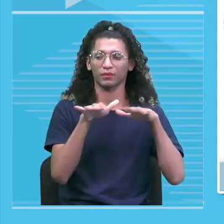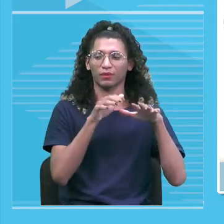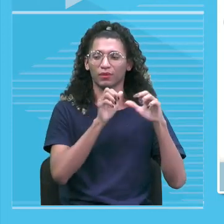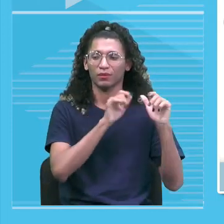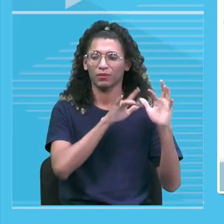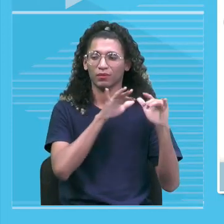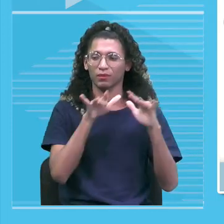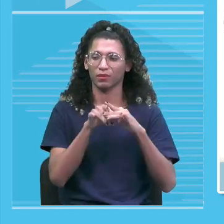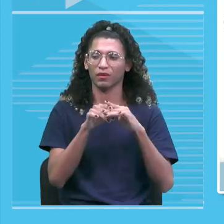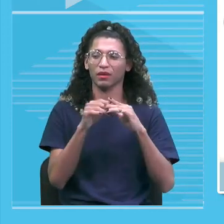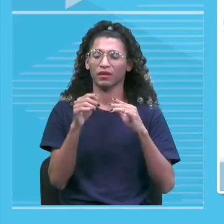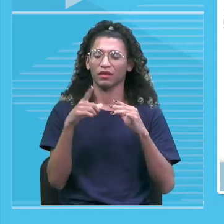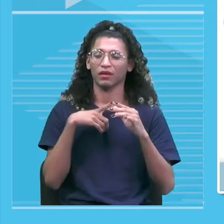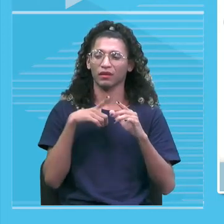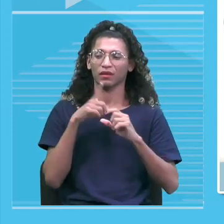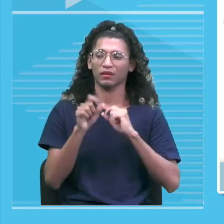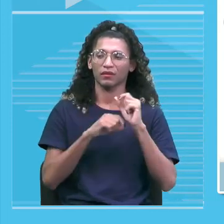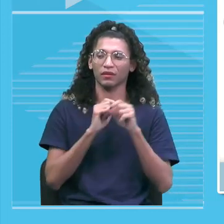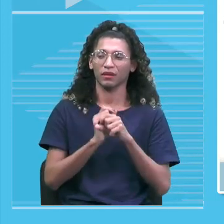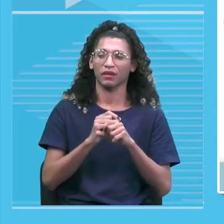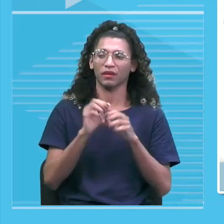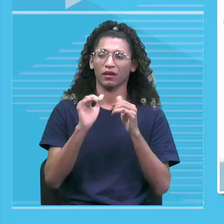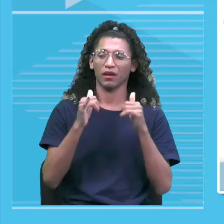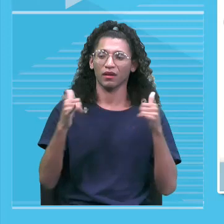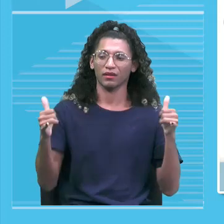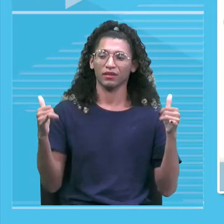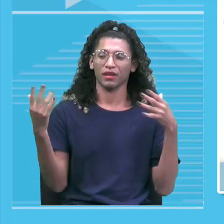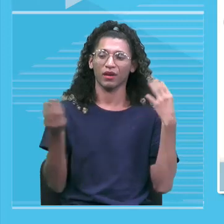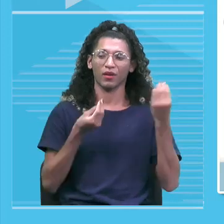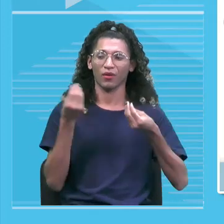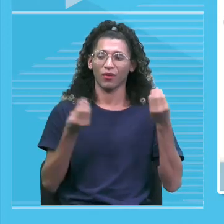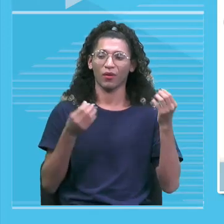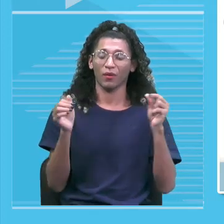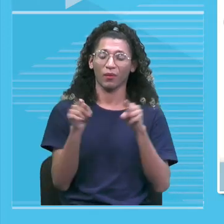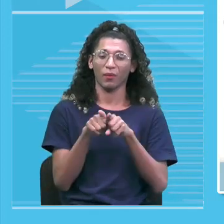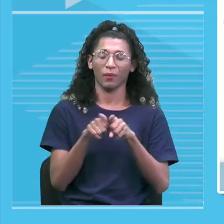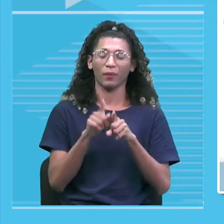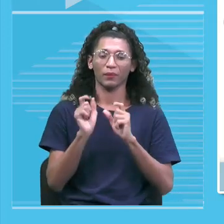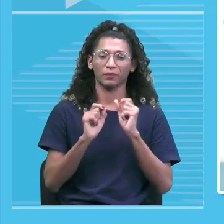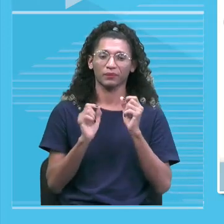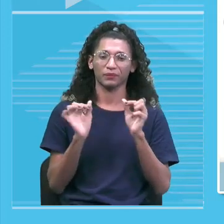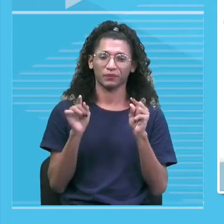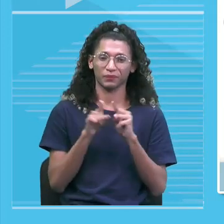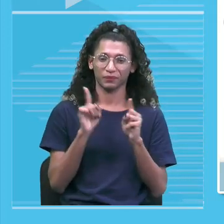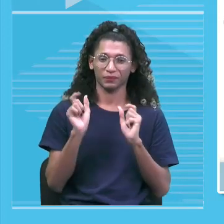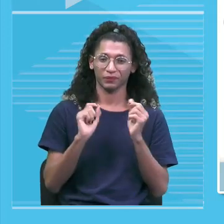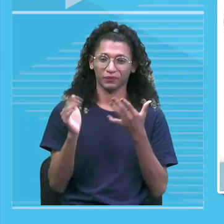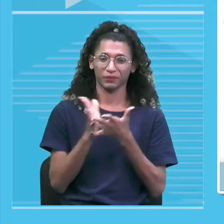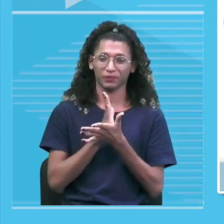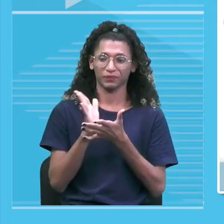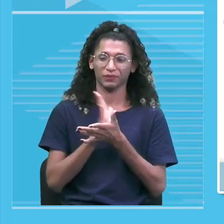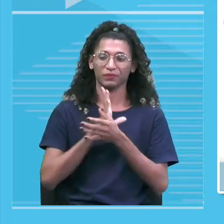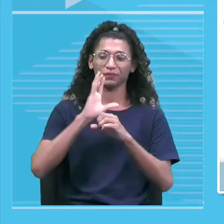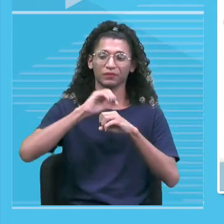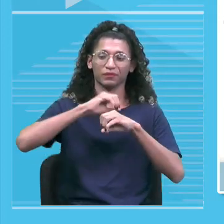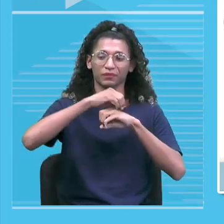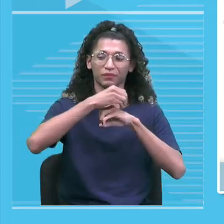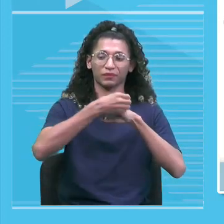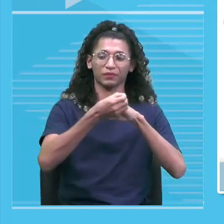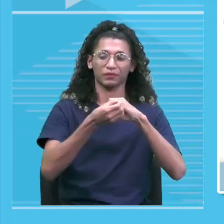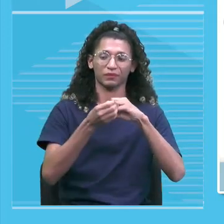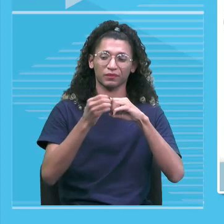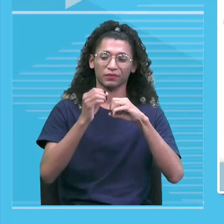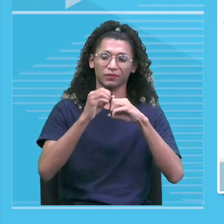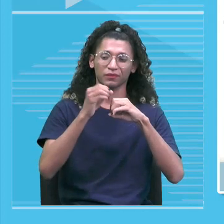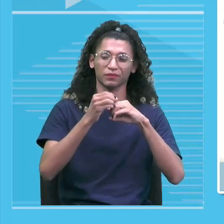estou transmitindo energia mas as partículas continuam